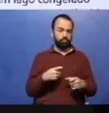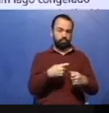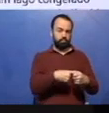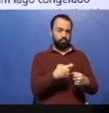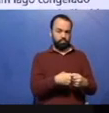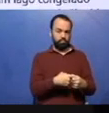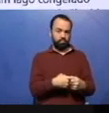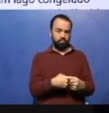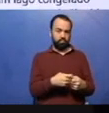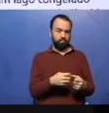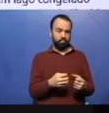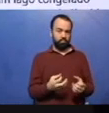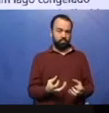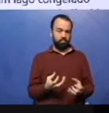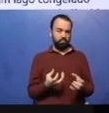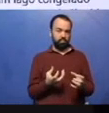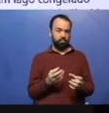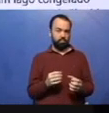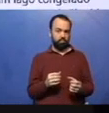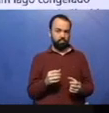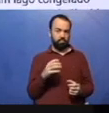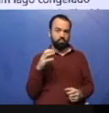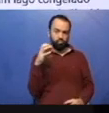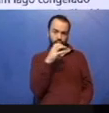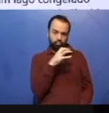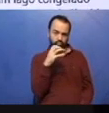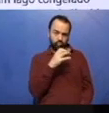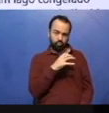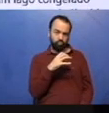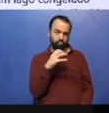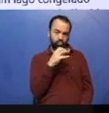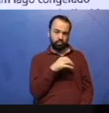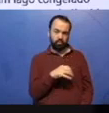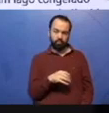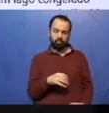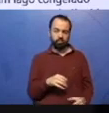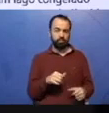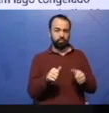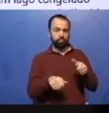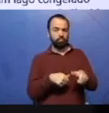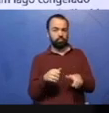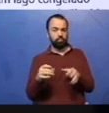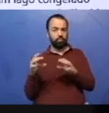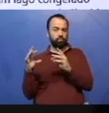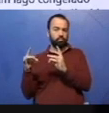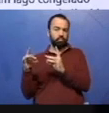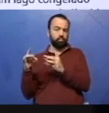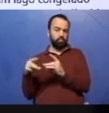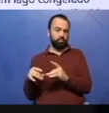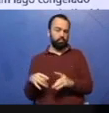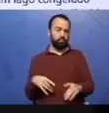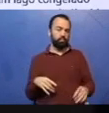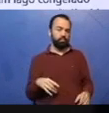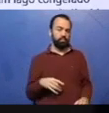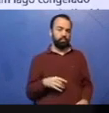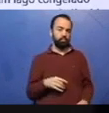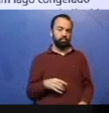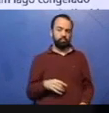sólido ganha calor, ela passa para o estado líquido. O que é a água no estado